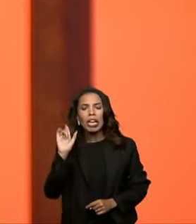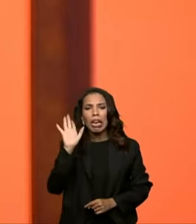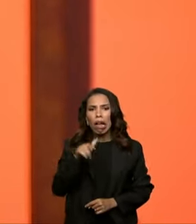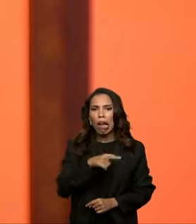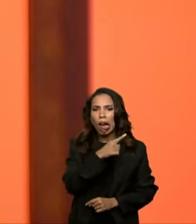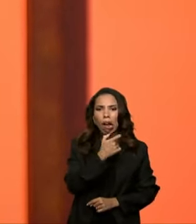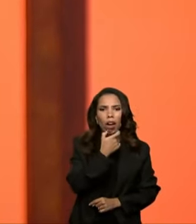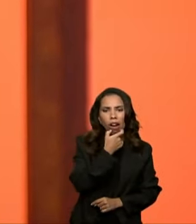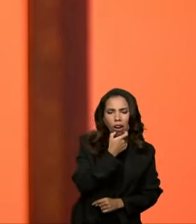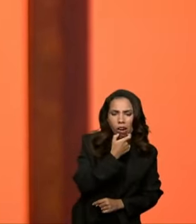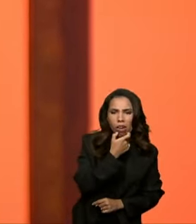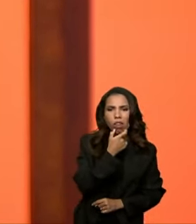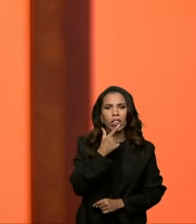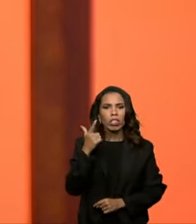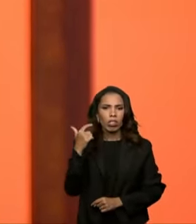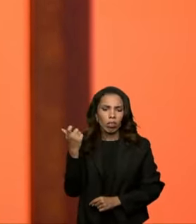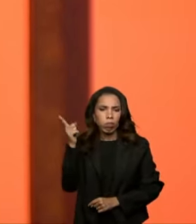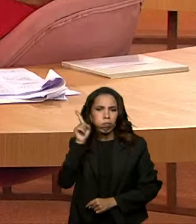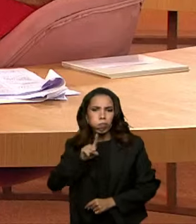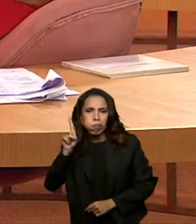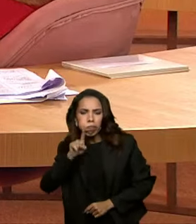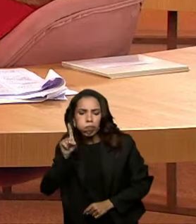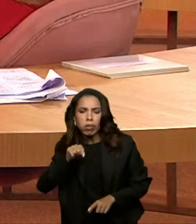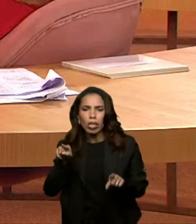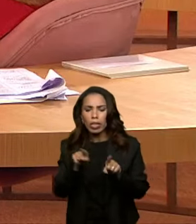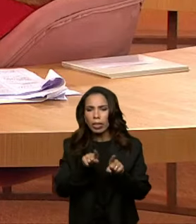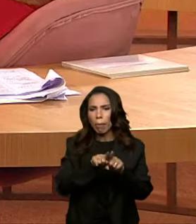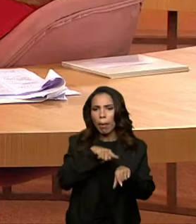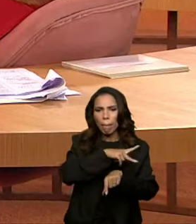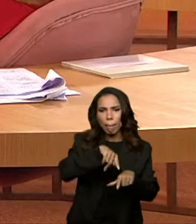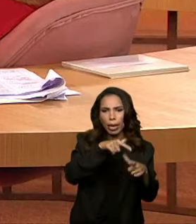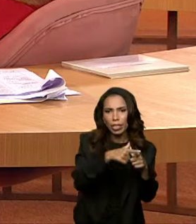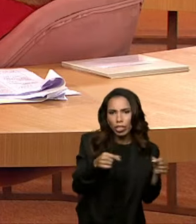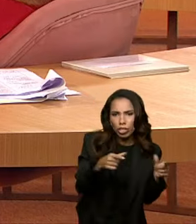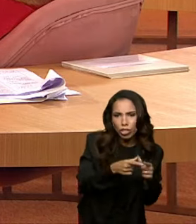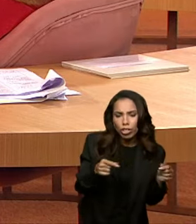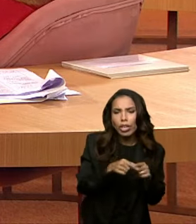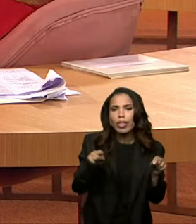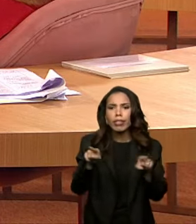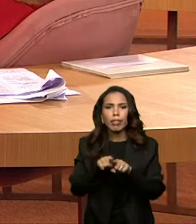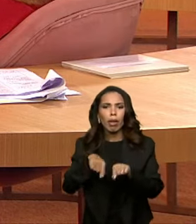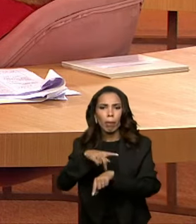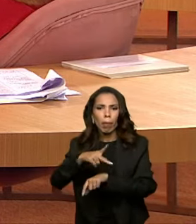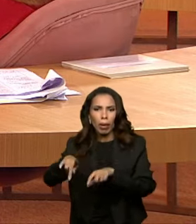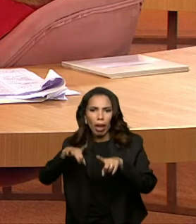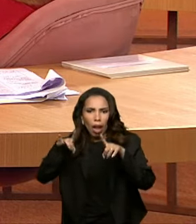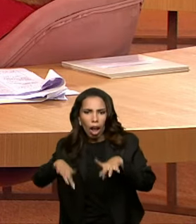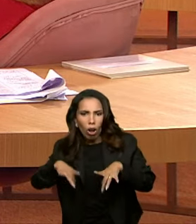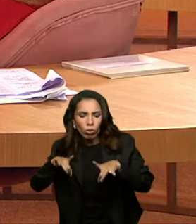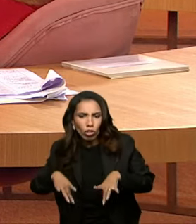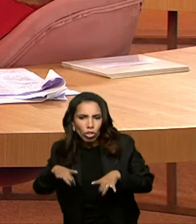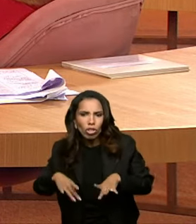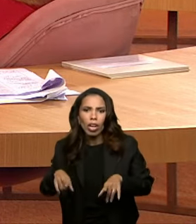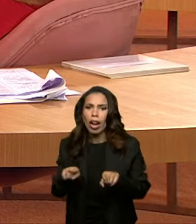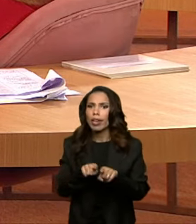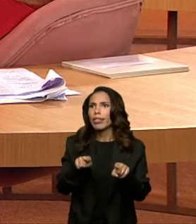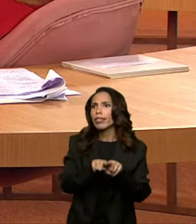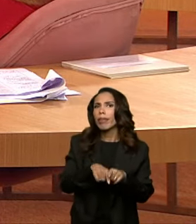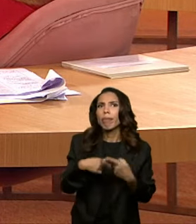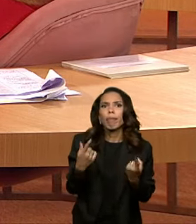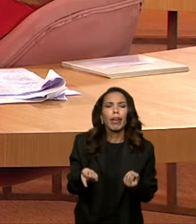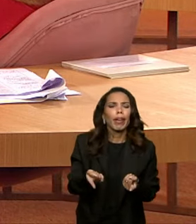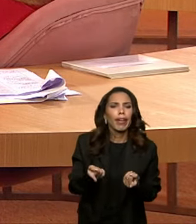Inglaterra. Olha. Tem em Los Angeles, tem no Japão, tem na Austrália, tem na França, onde eu também já fiz